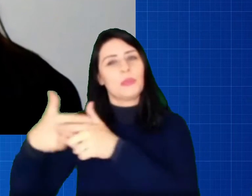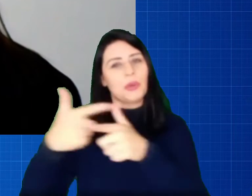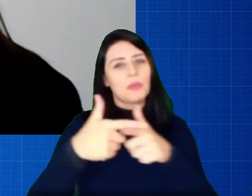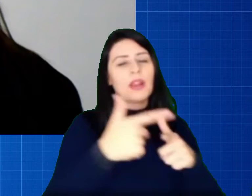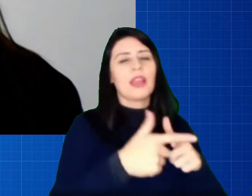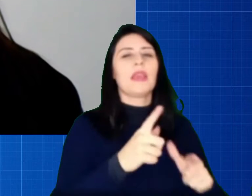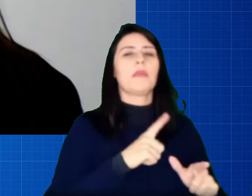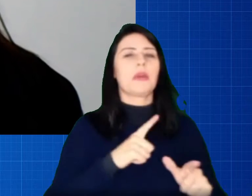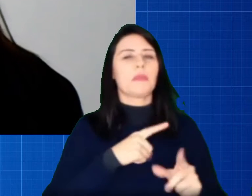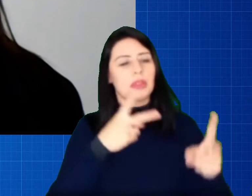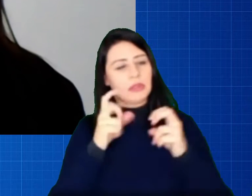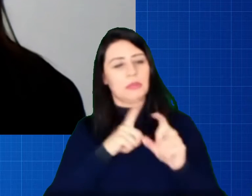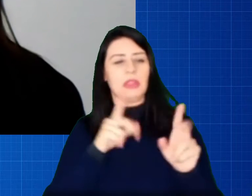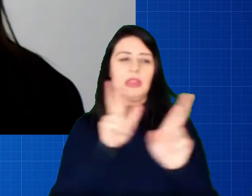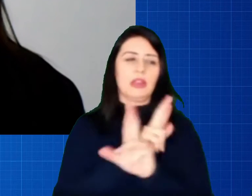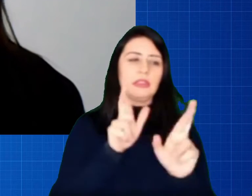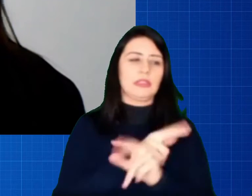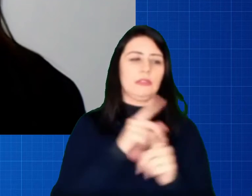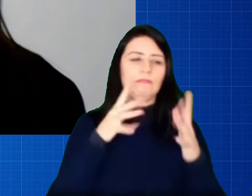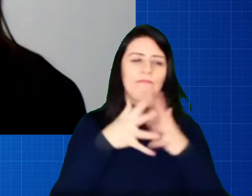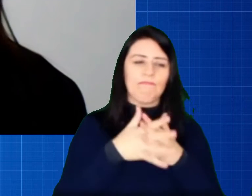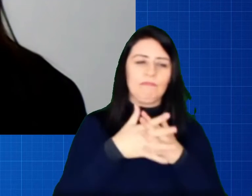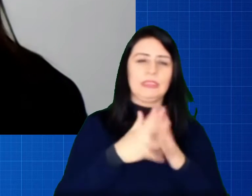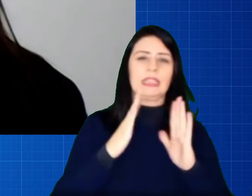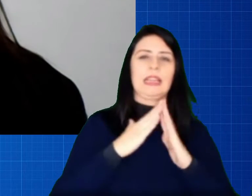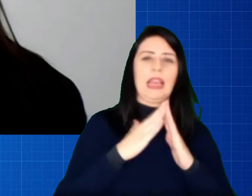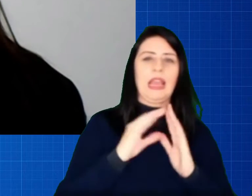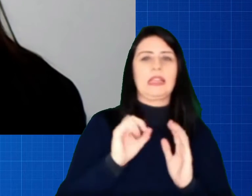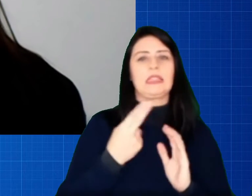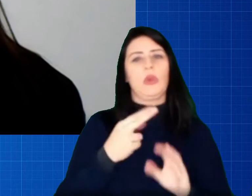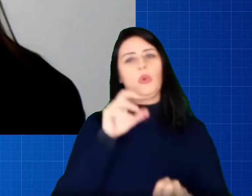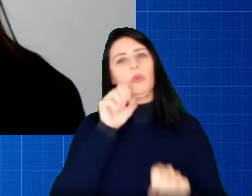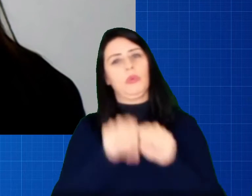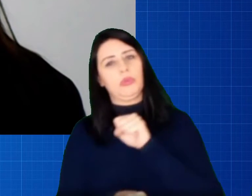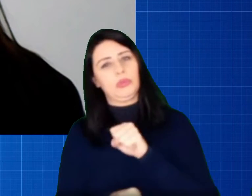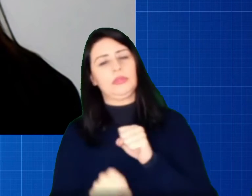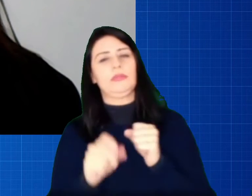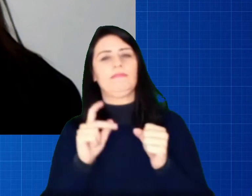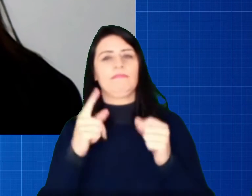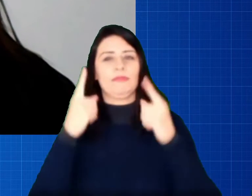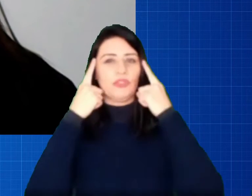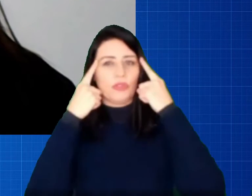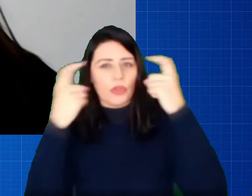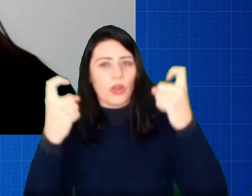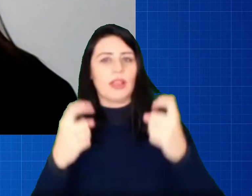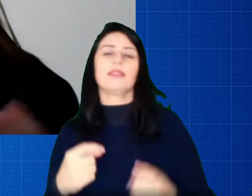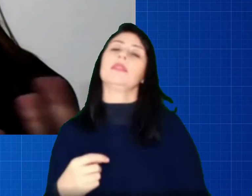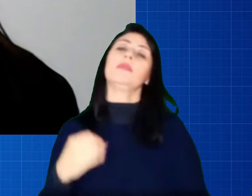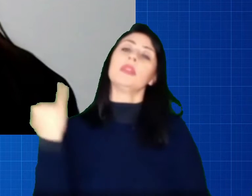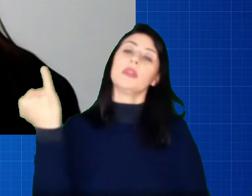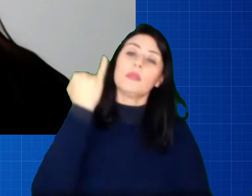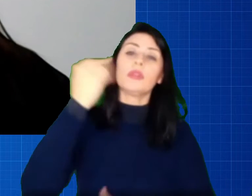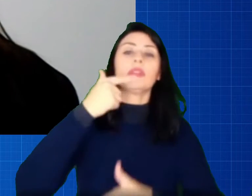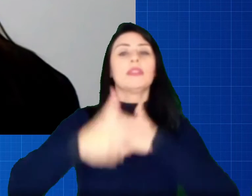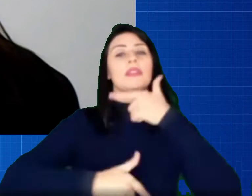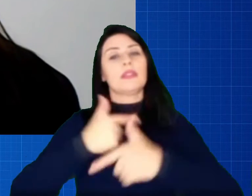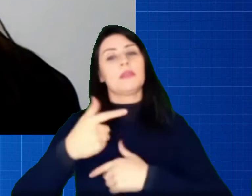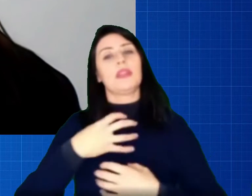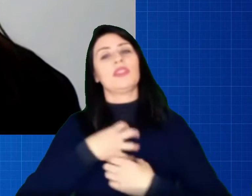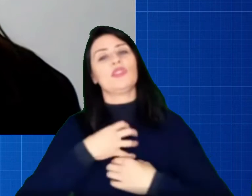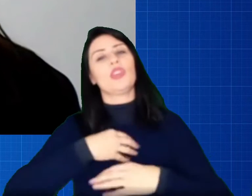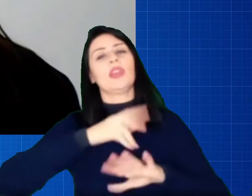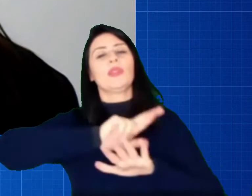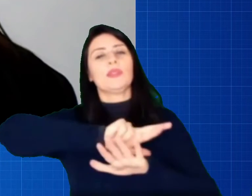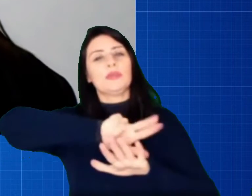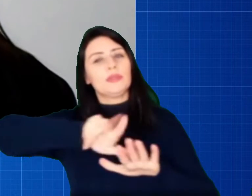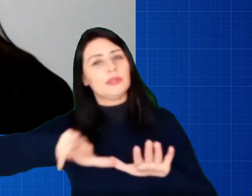trabalha a temática, trabalha esses desenhos, a gente observa também os problemas que vêm com eles, né? Se tem alguma relação complicada em casa, ou uma questão de abuso de